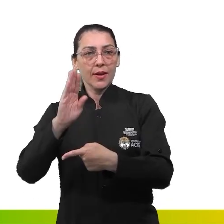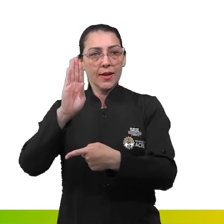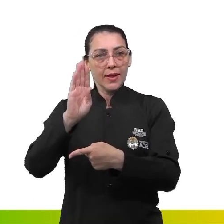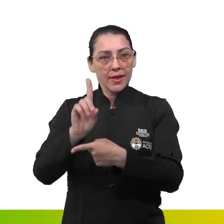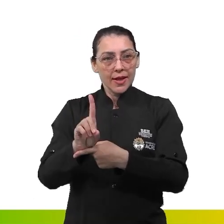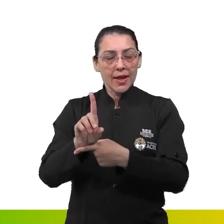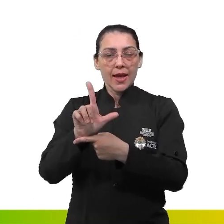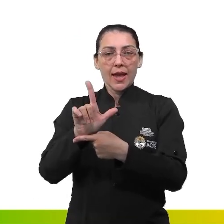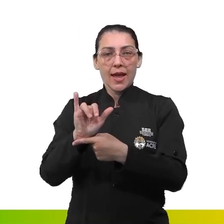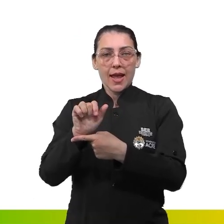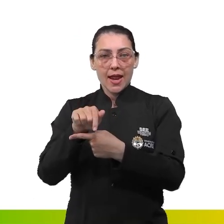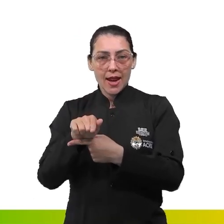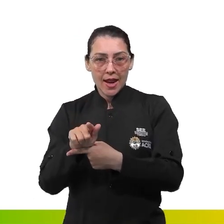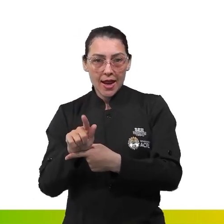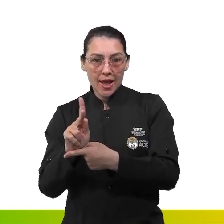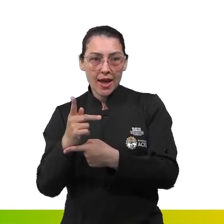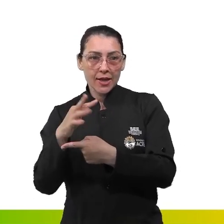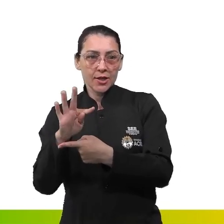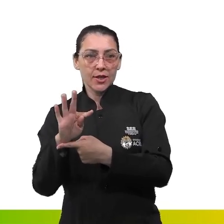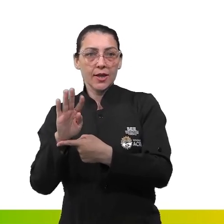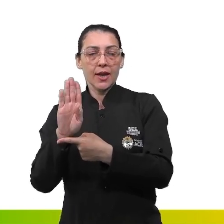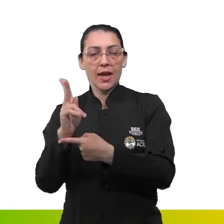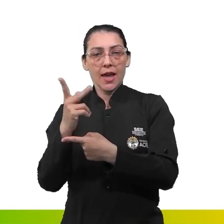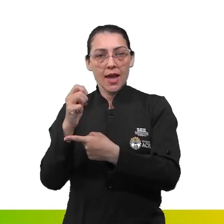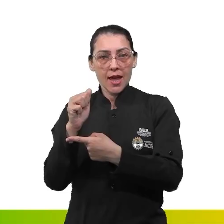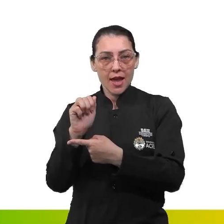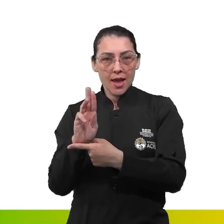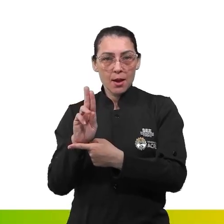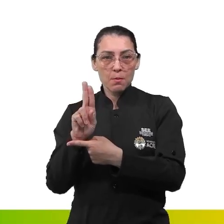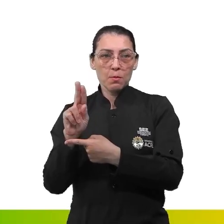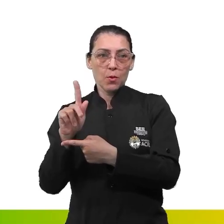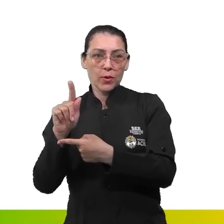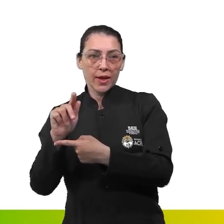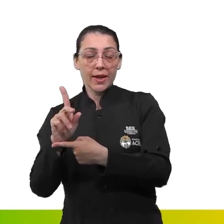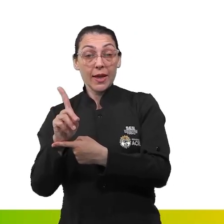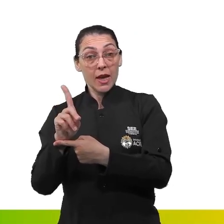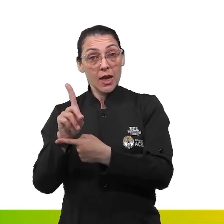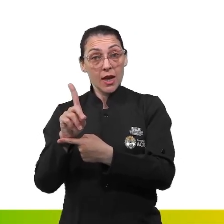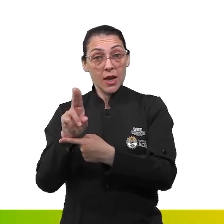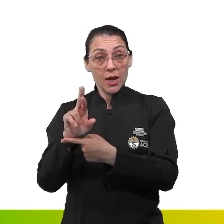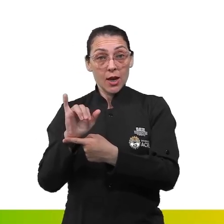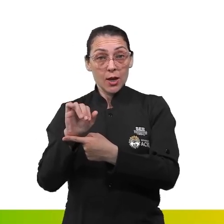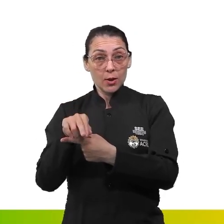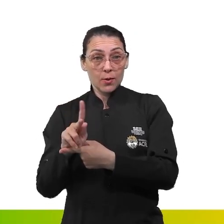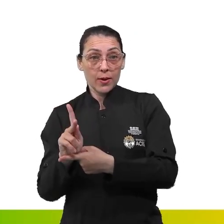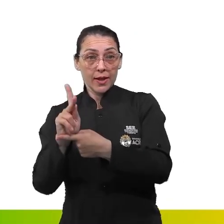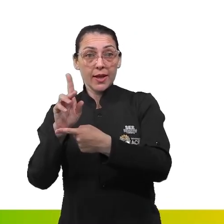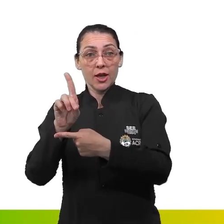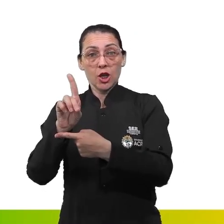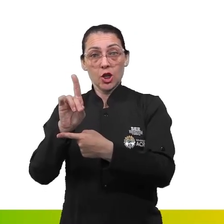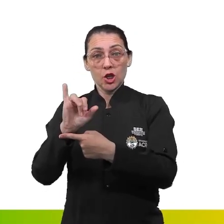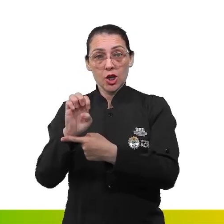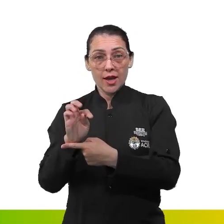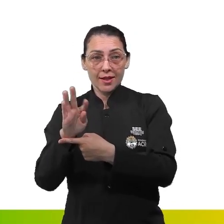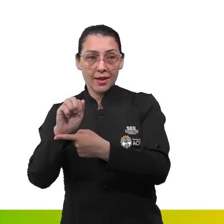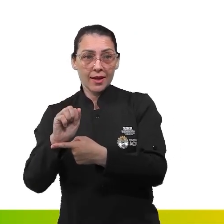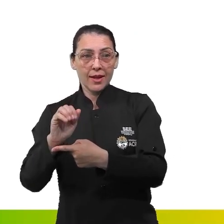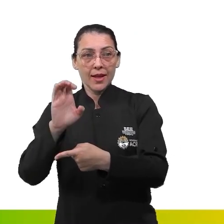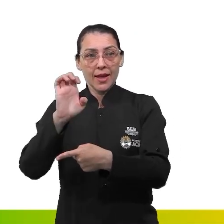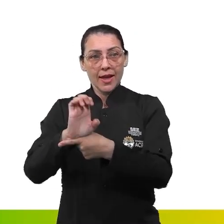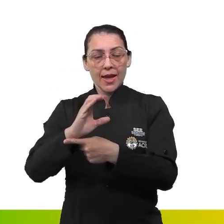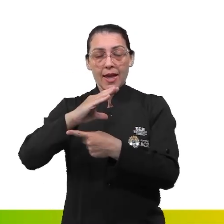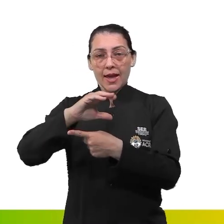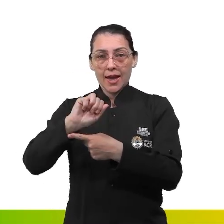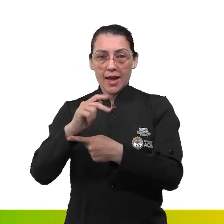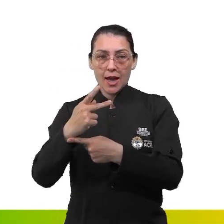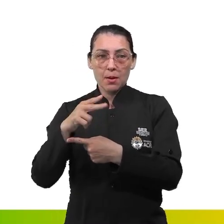Letra D: light, hambúrguer, drink e dieta. E na